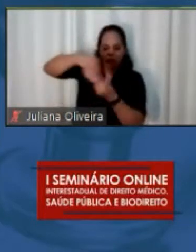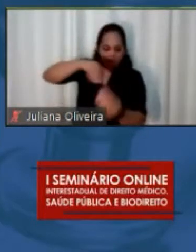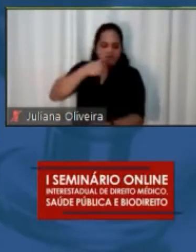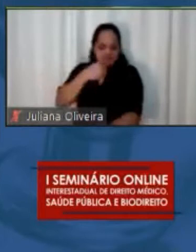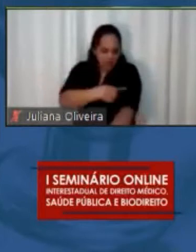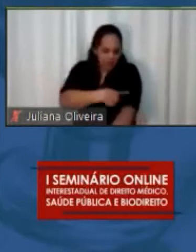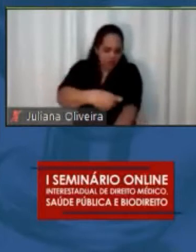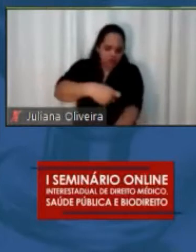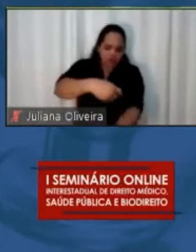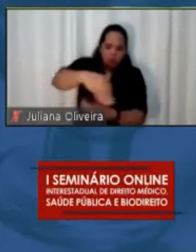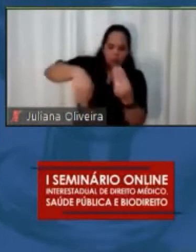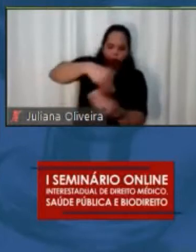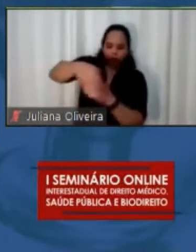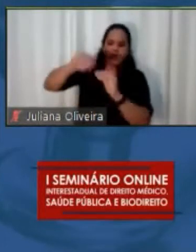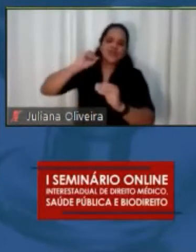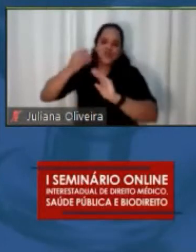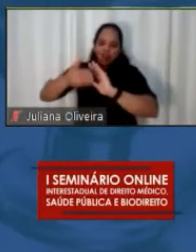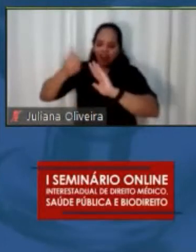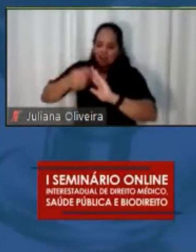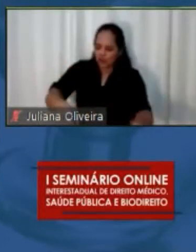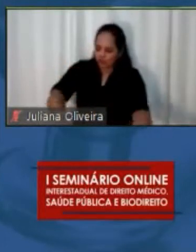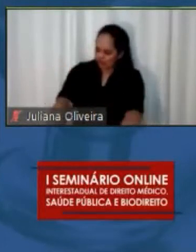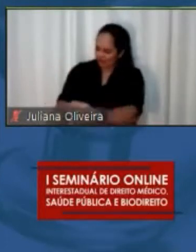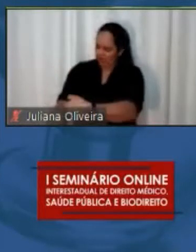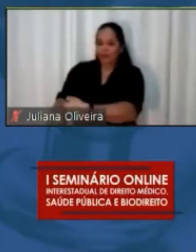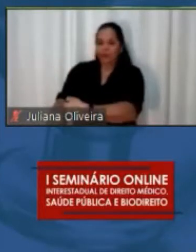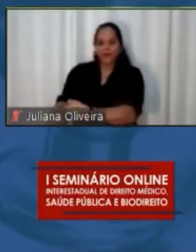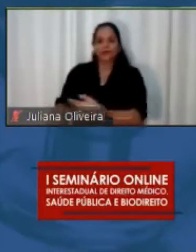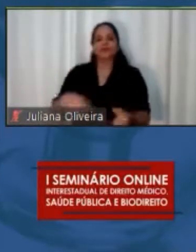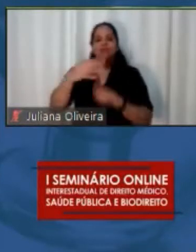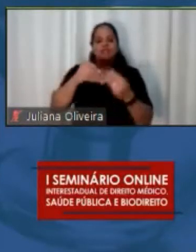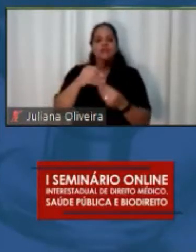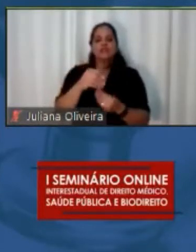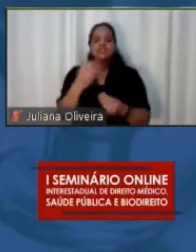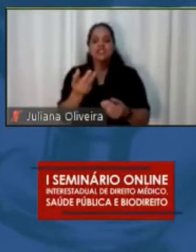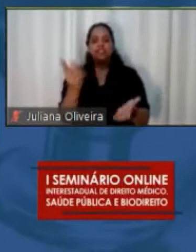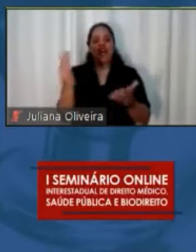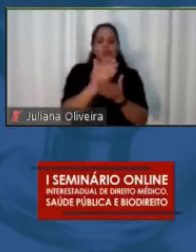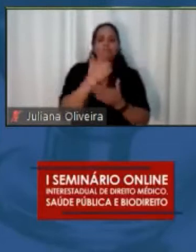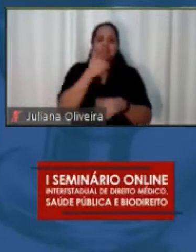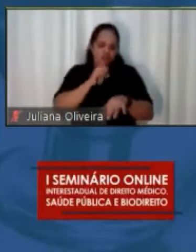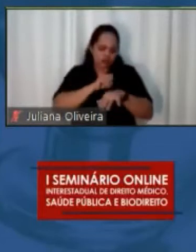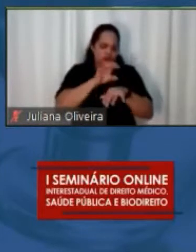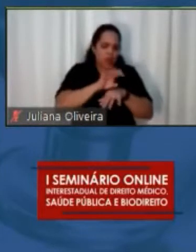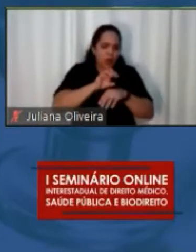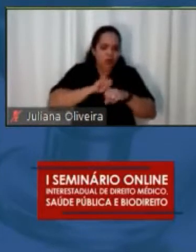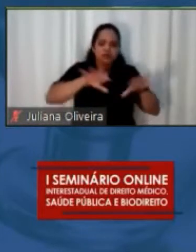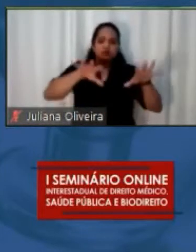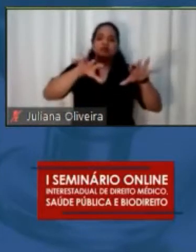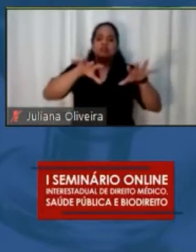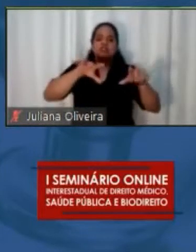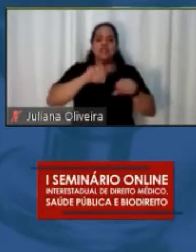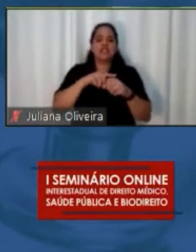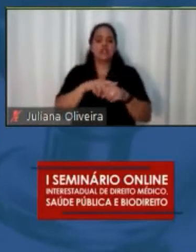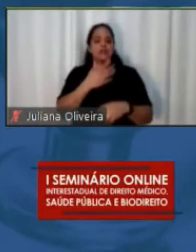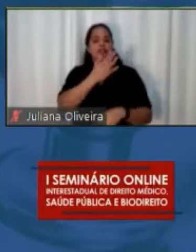traumas, tanto de traumas fechados, como de vísceras maciças, como de hemotórax, traumas